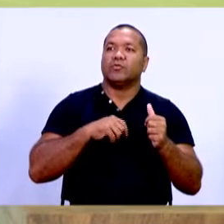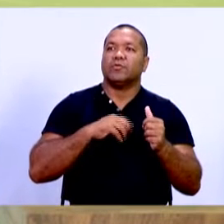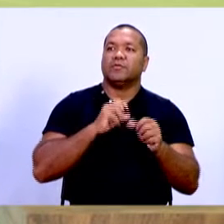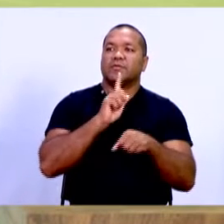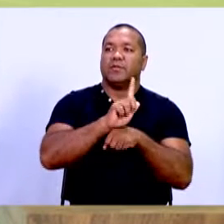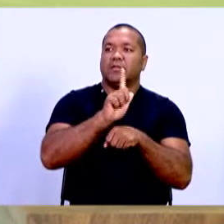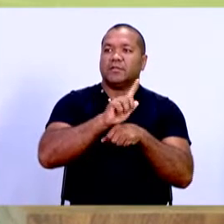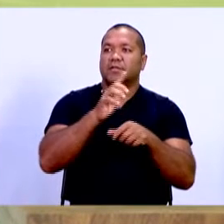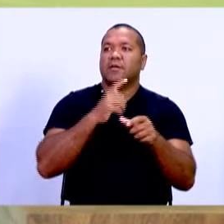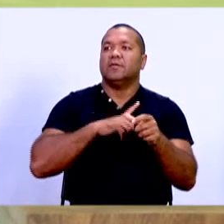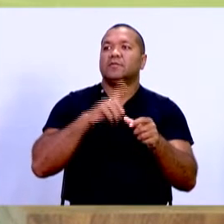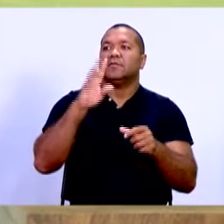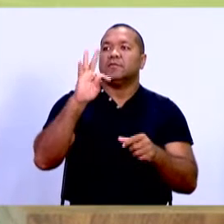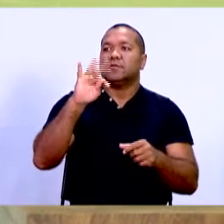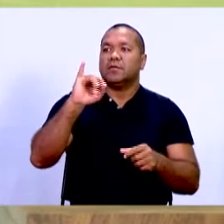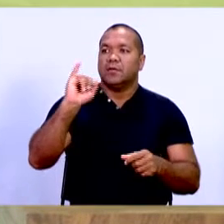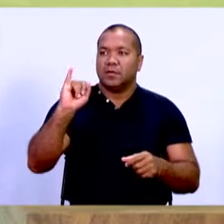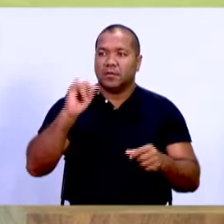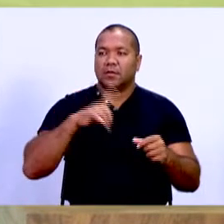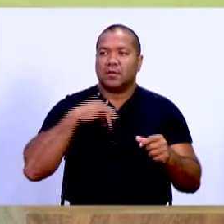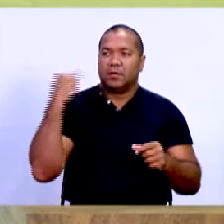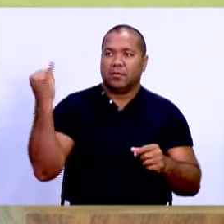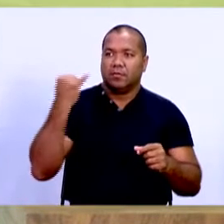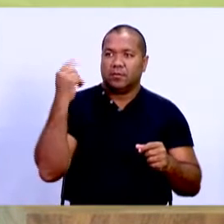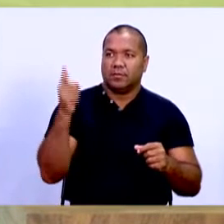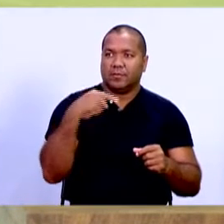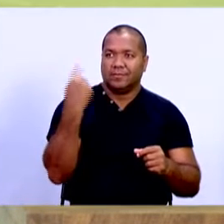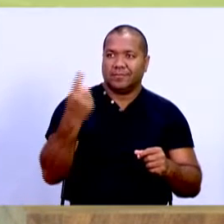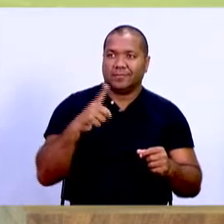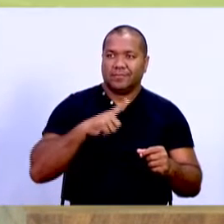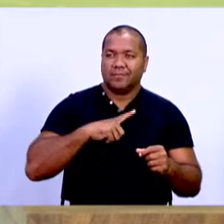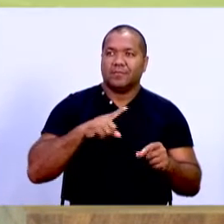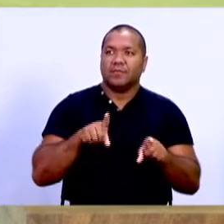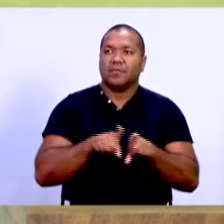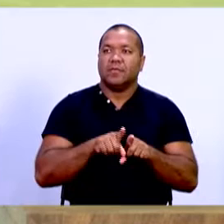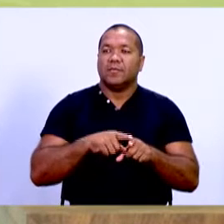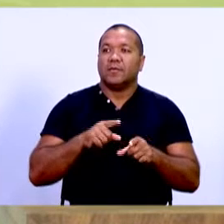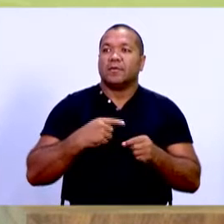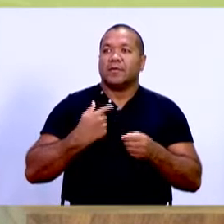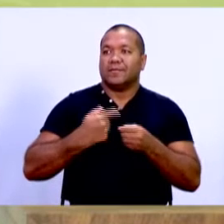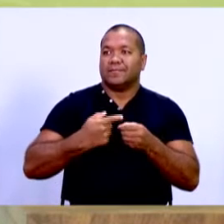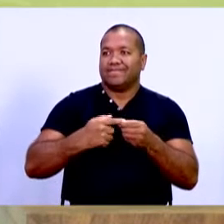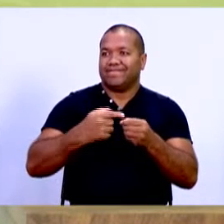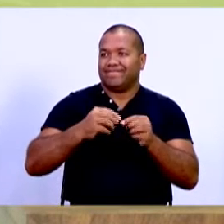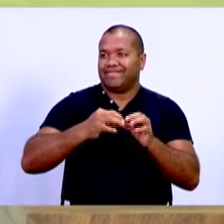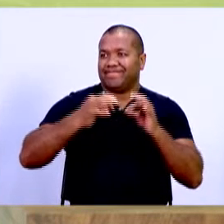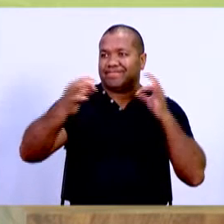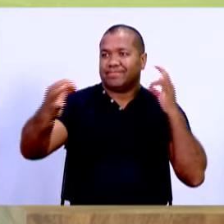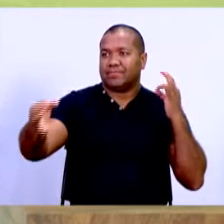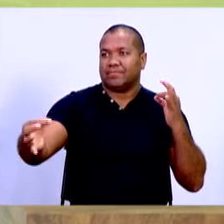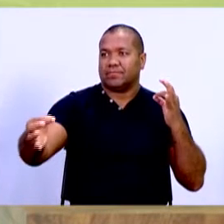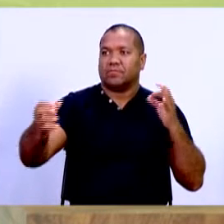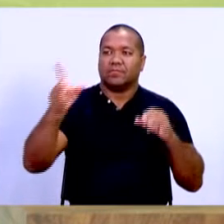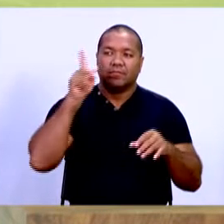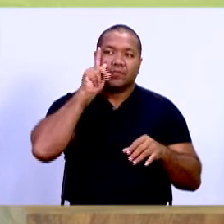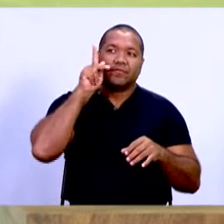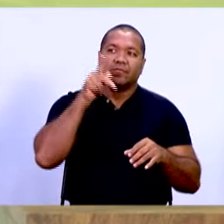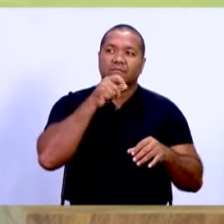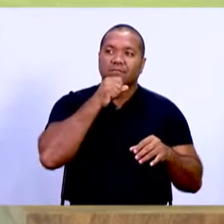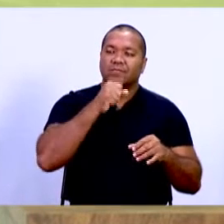e que é um importante meio para que você, de repente, né, que está num polo muito distante aqui do município de Porto